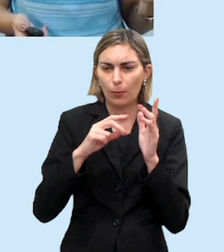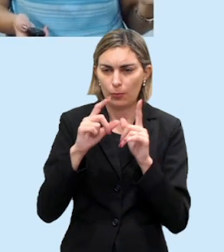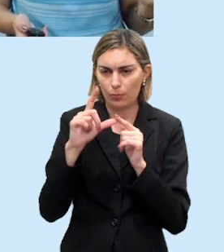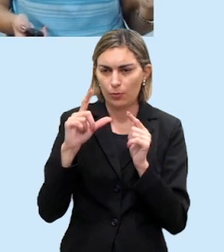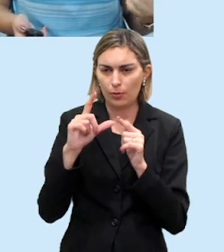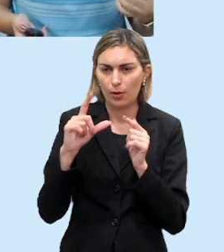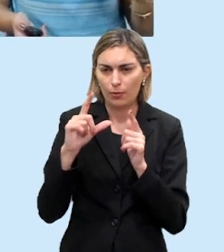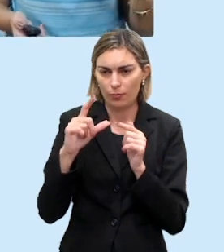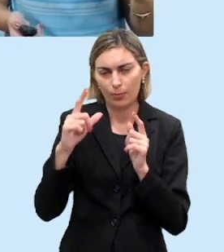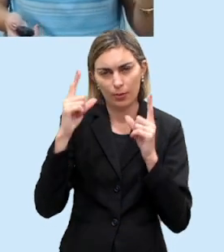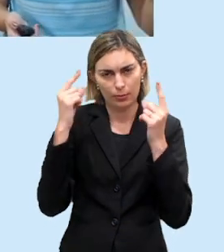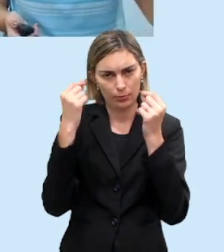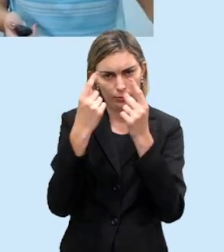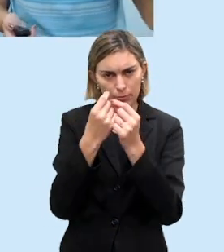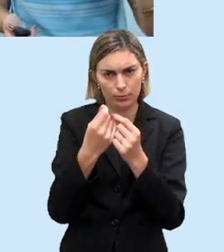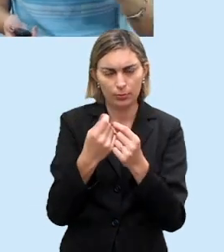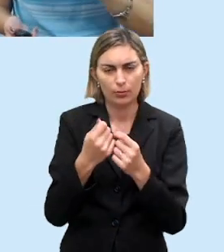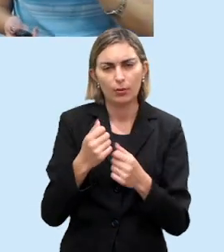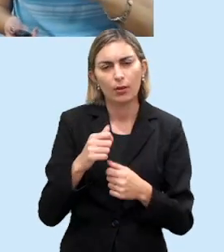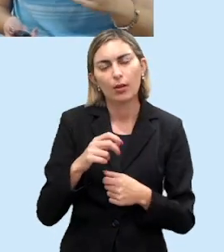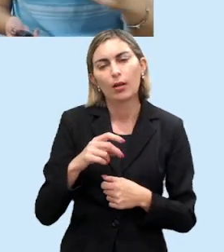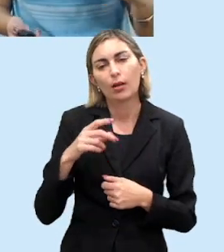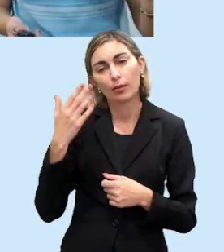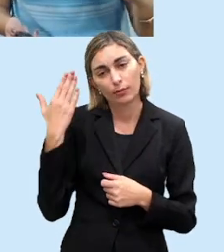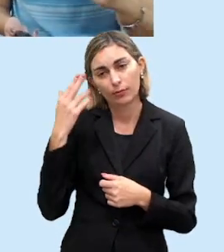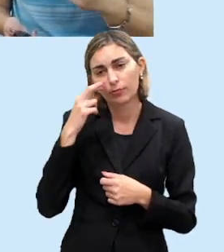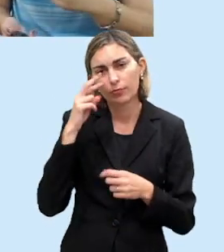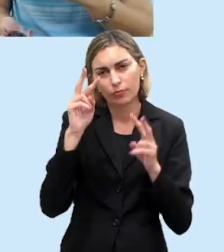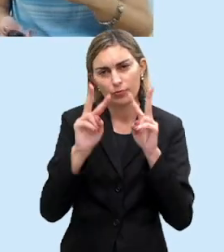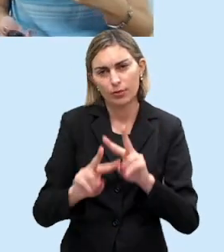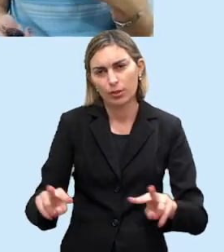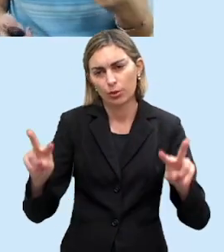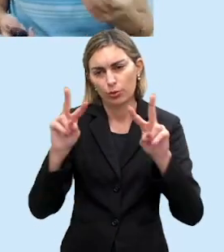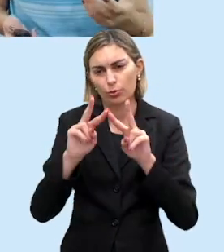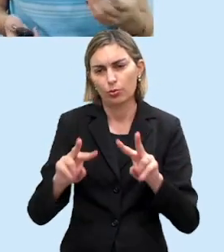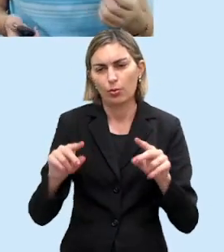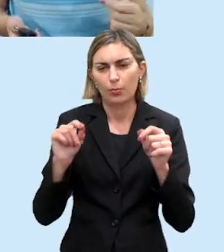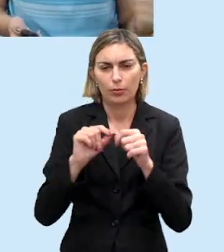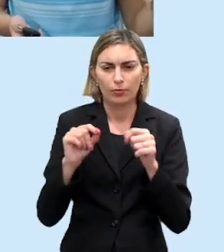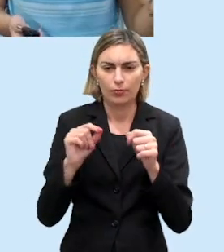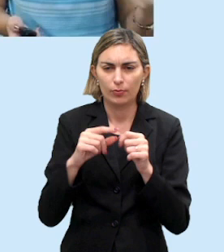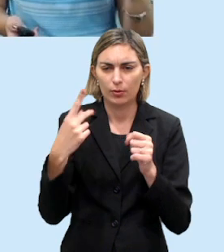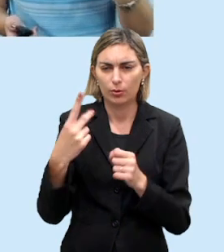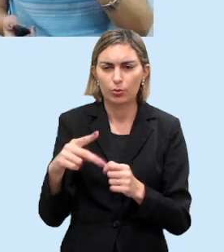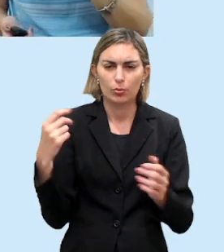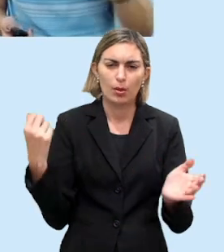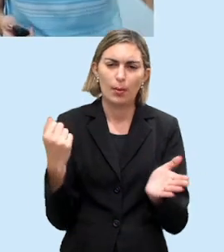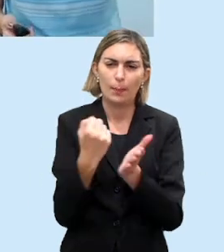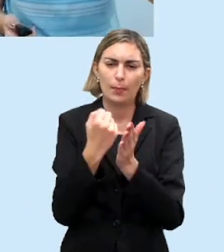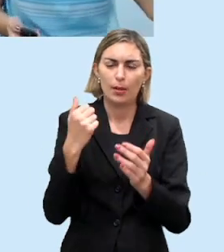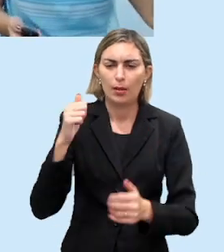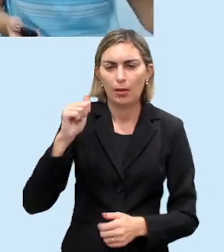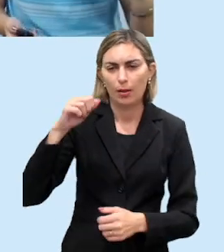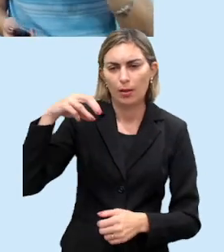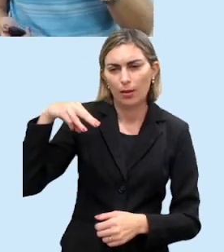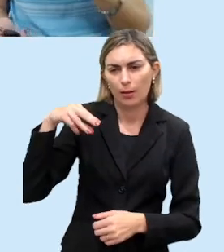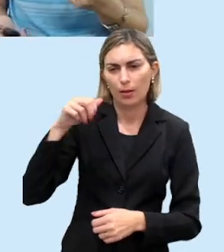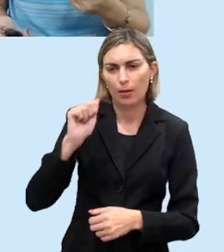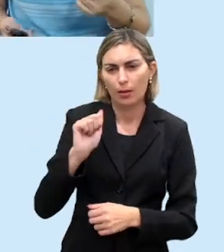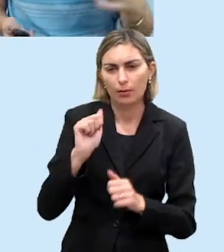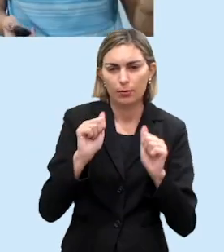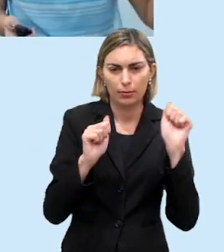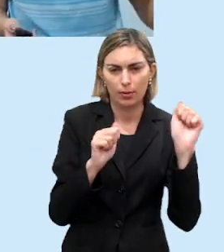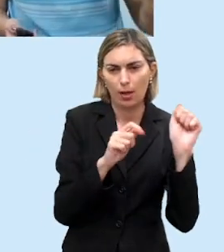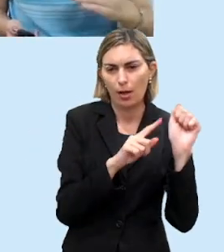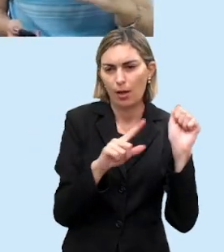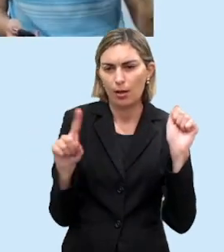tão antigo. Ele usa visualmente para construir a sua marca. Amazon de A a Z,